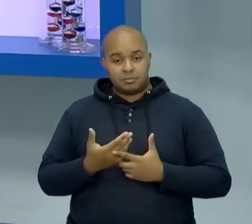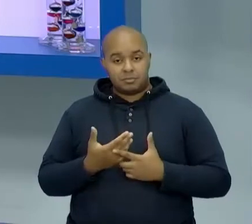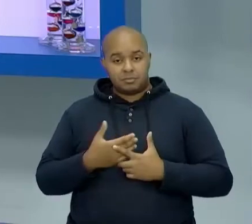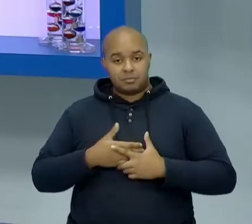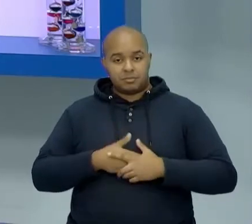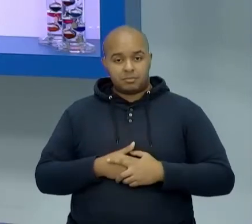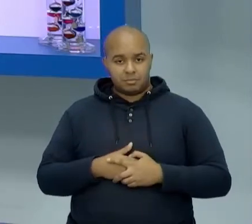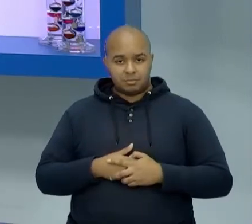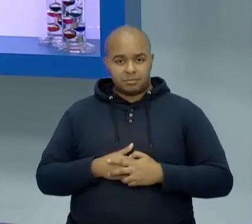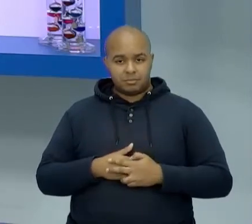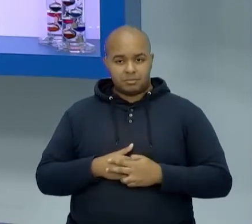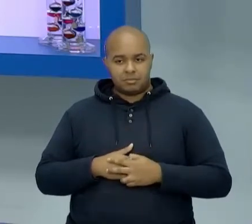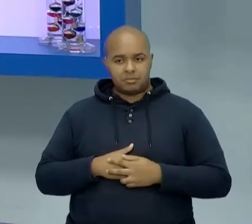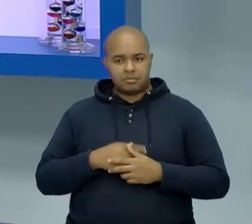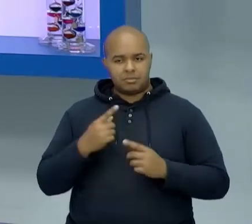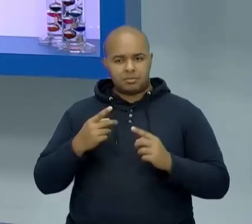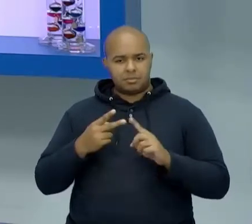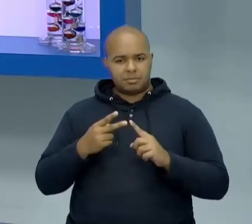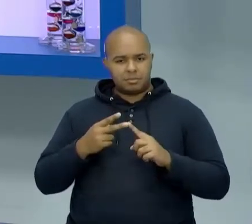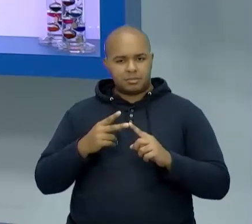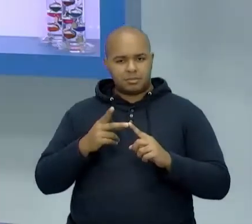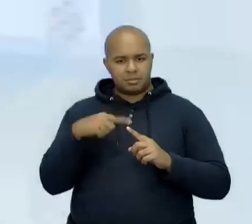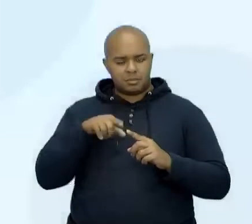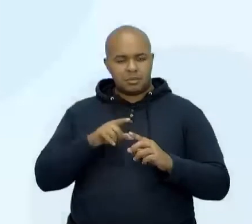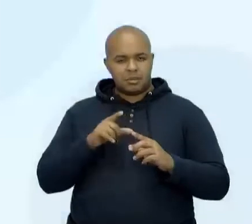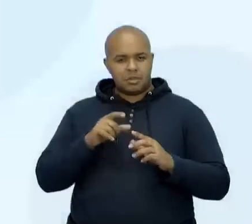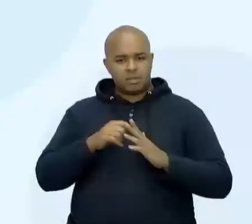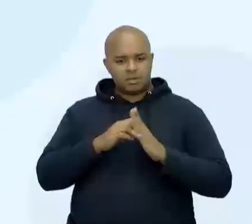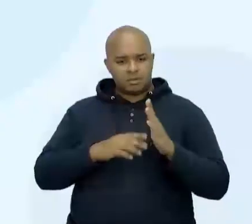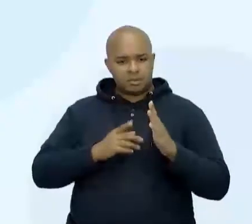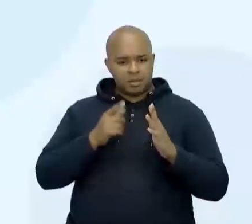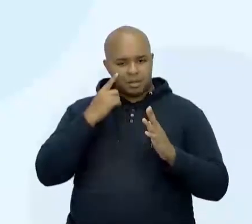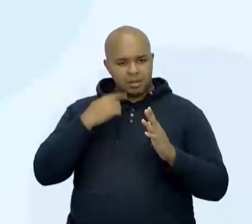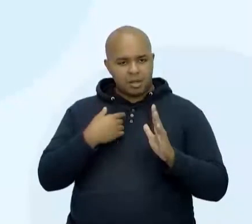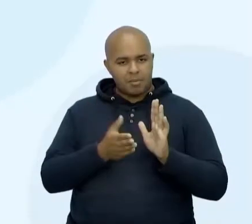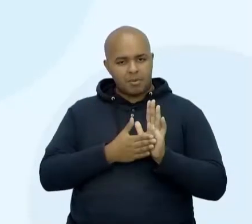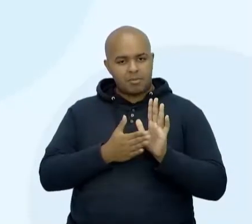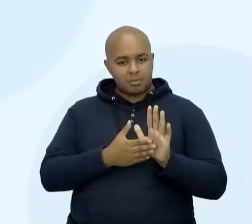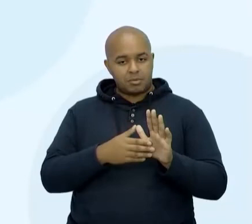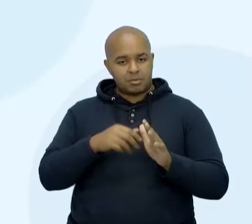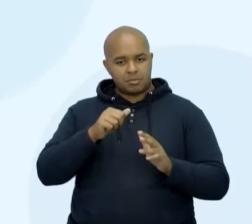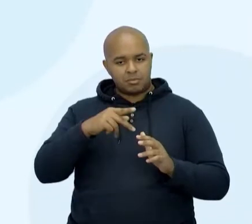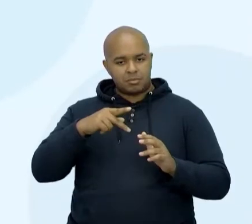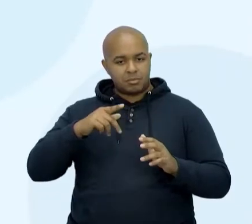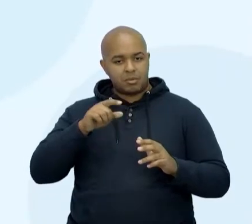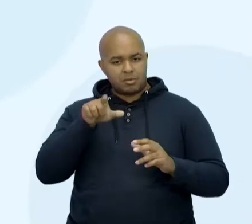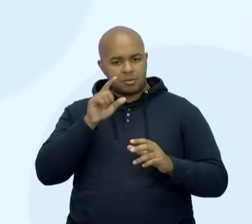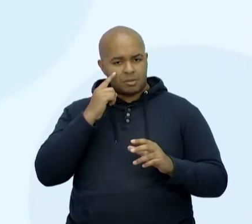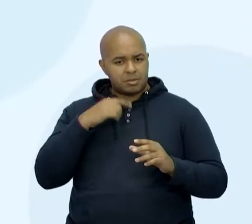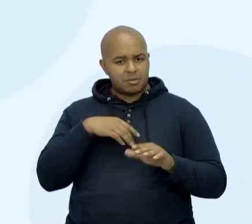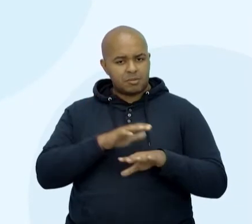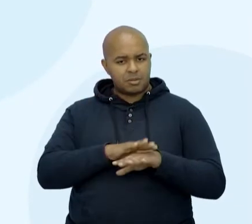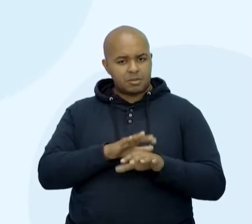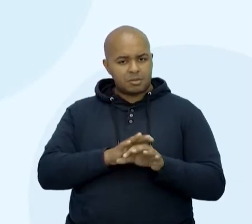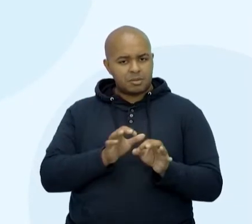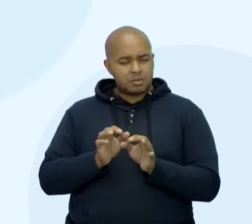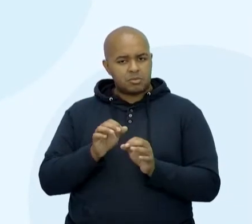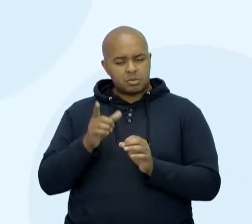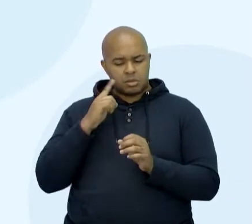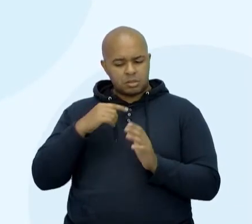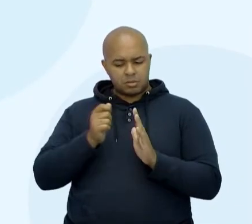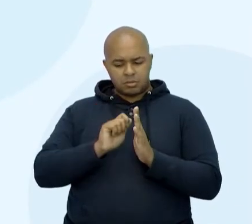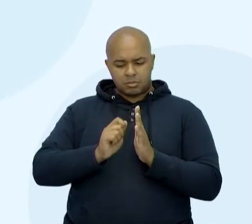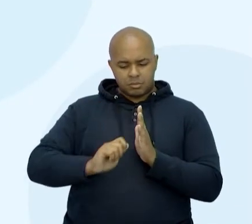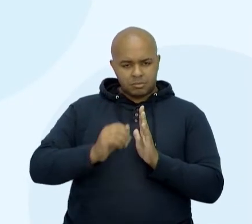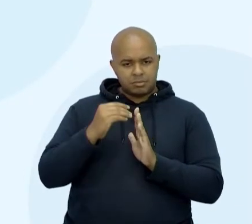Então, o segundo momento da nossa atividade aí que é proposta no mapa é que vocês façam aí, porque vocês